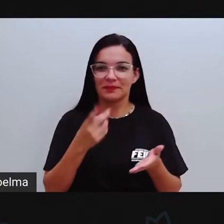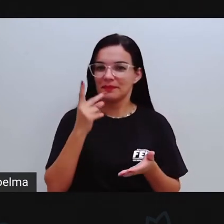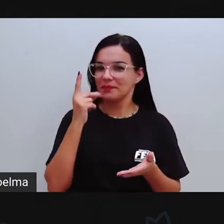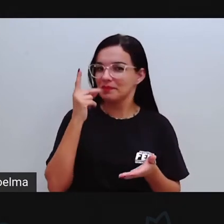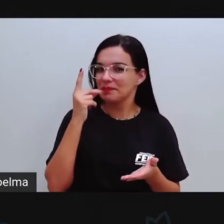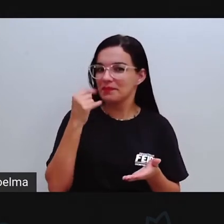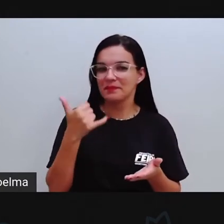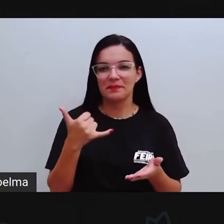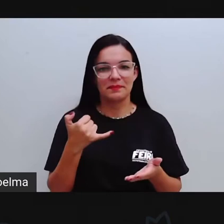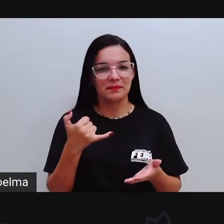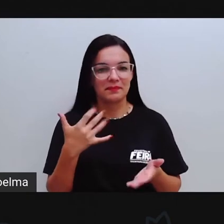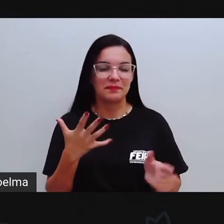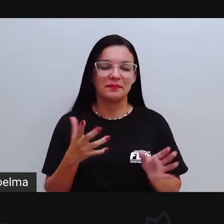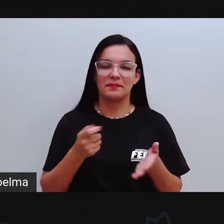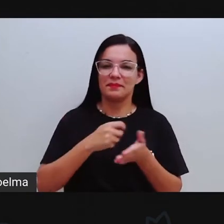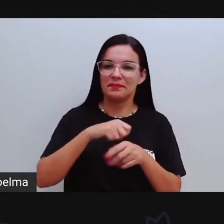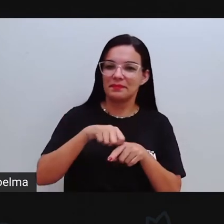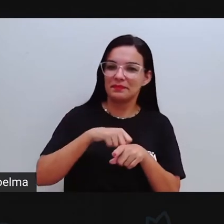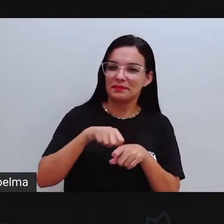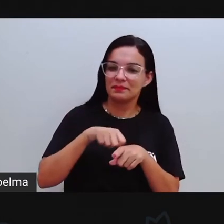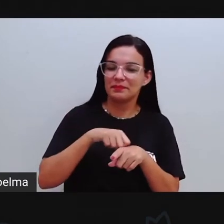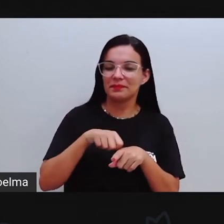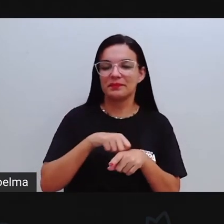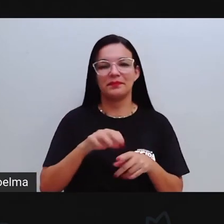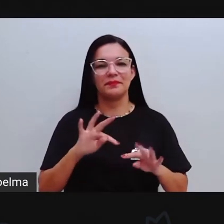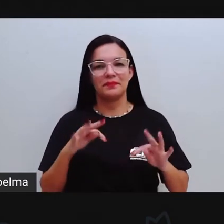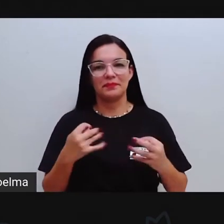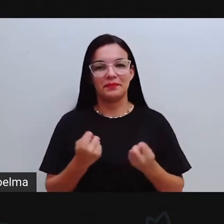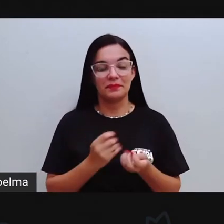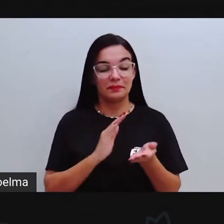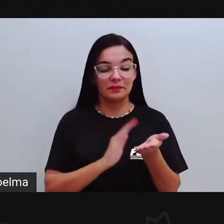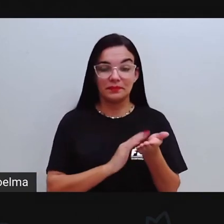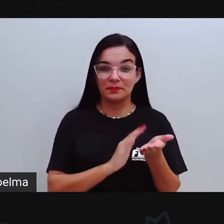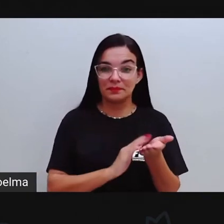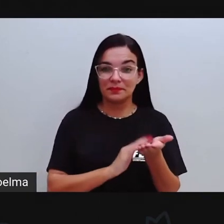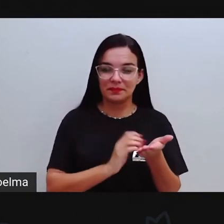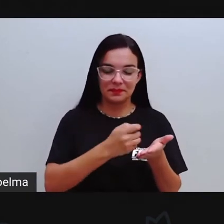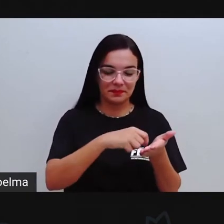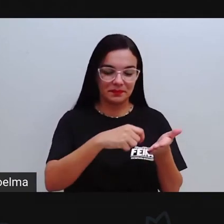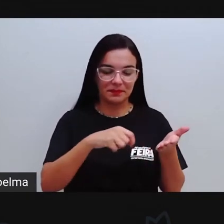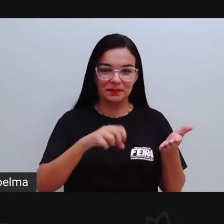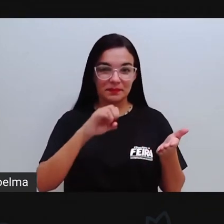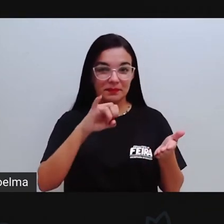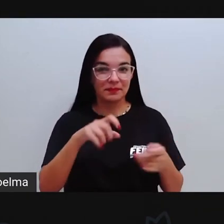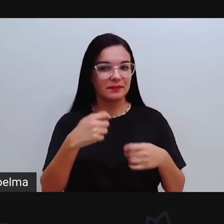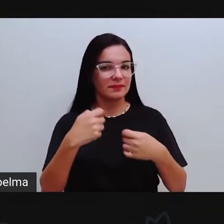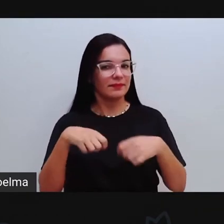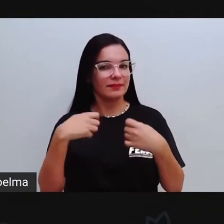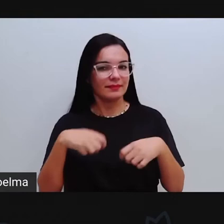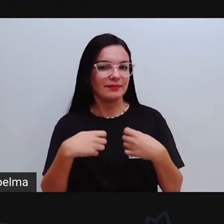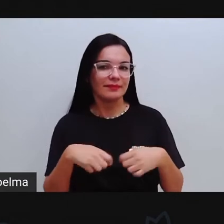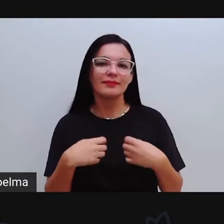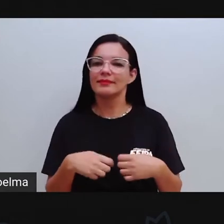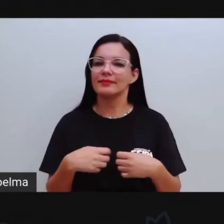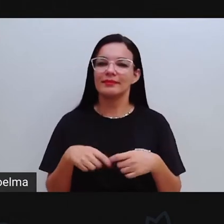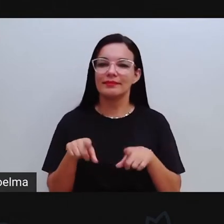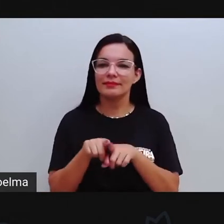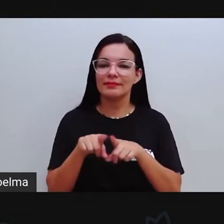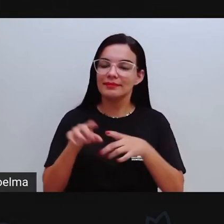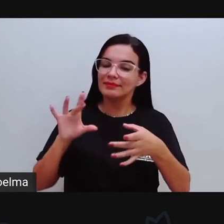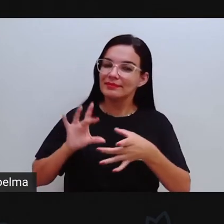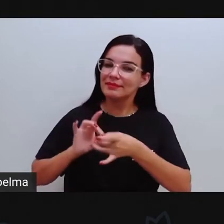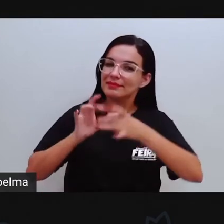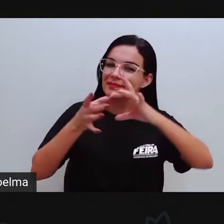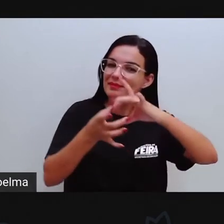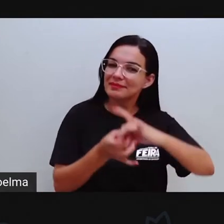é? O lápis, o caderno, né? Sempre em mãos, para anotarem aquilo que for necessário, para interagir, né?